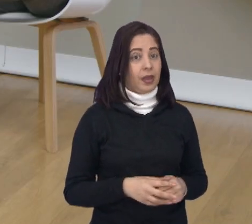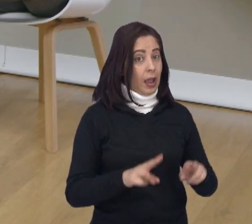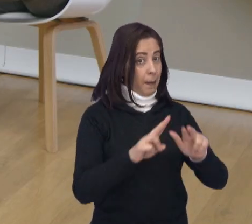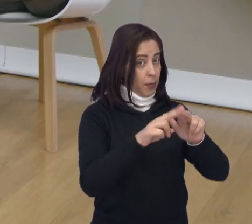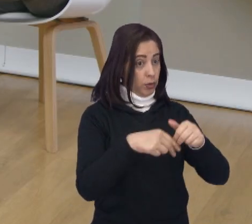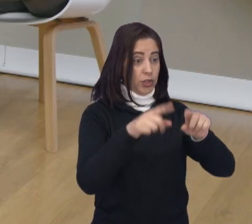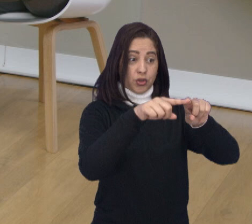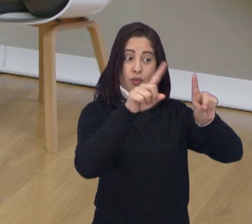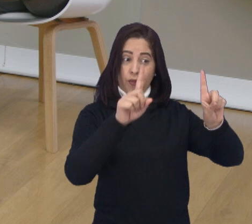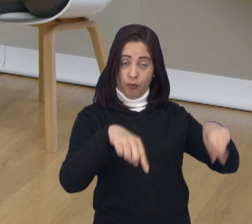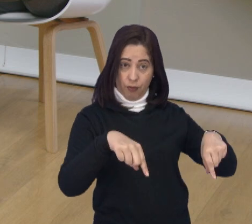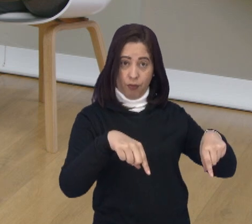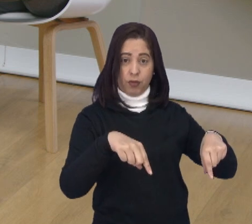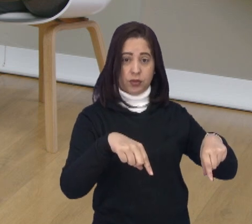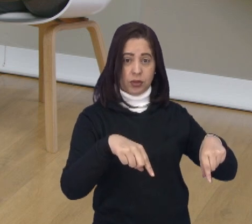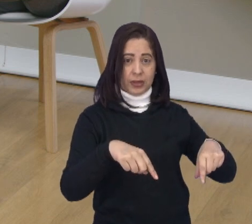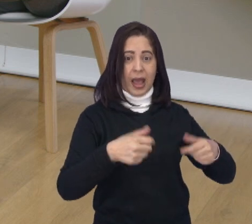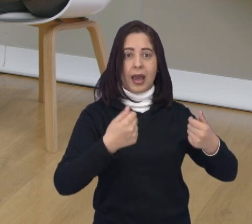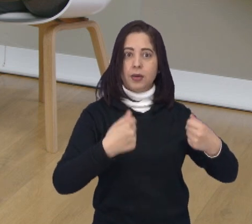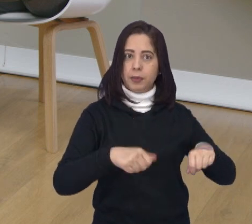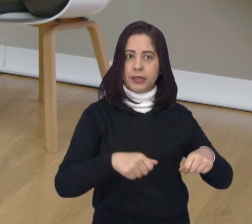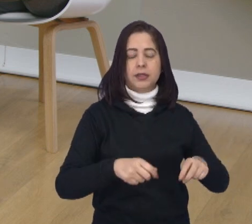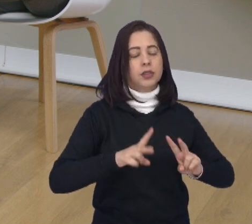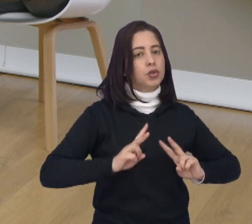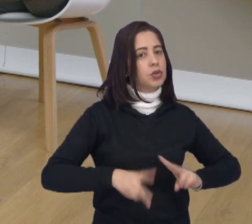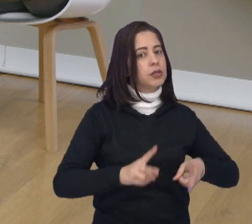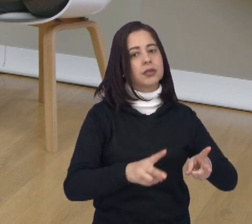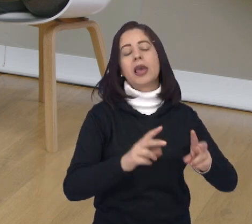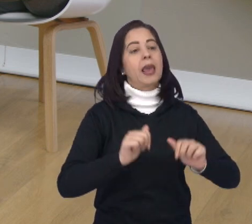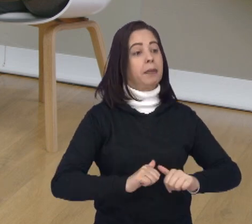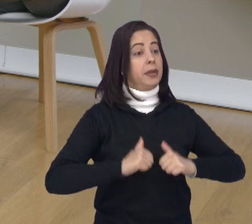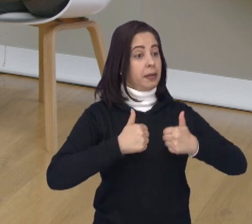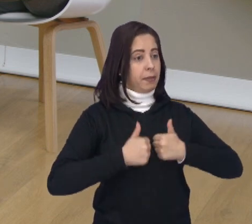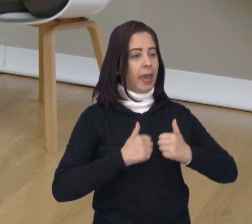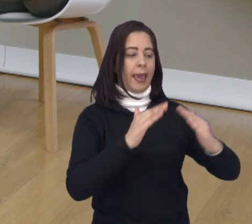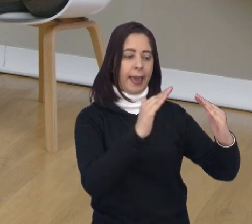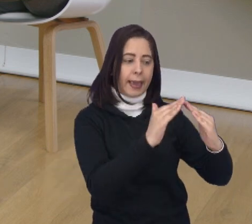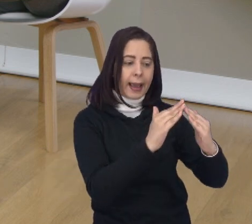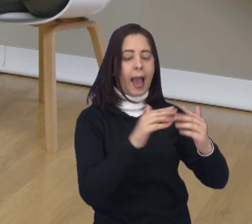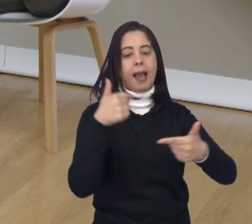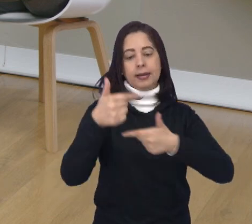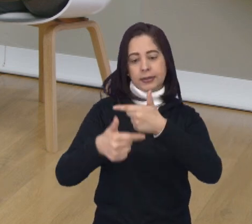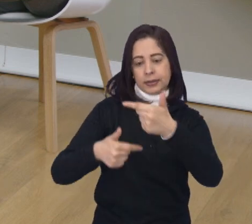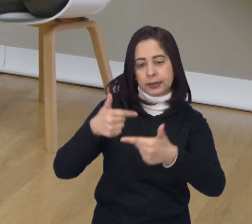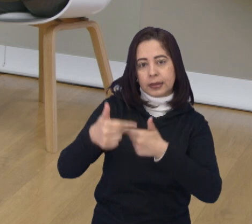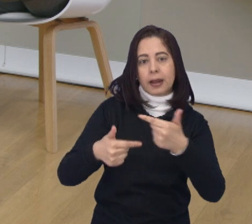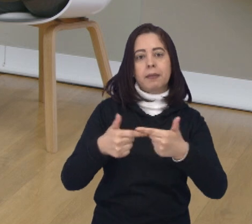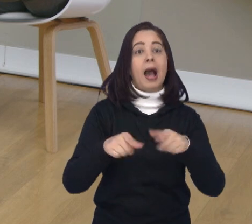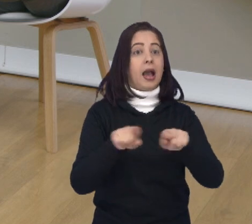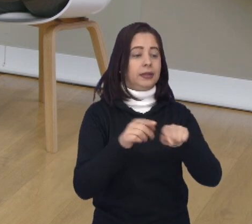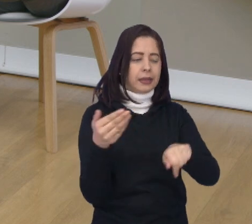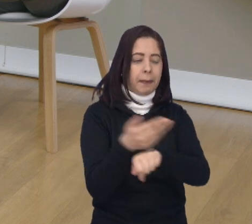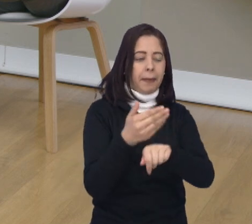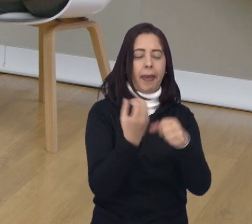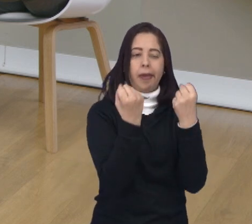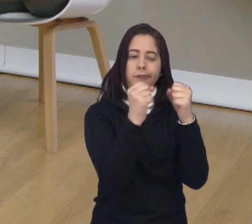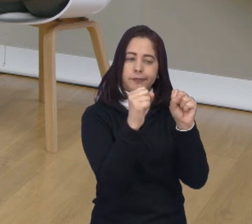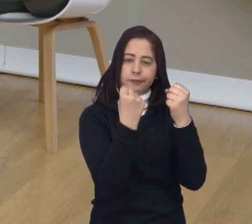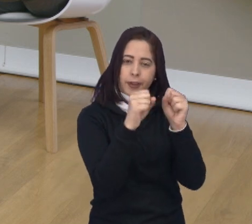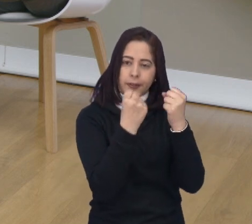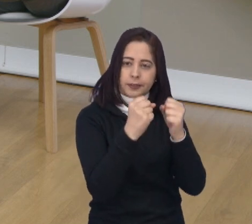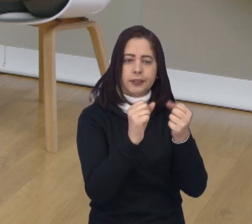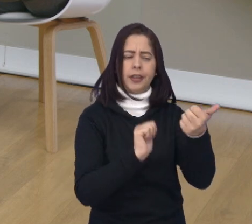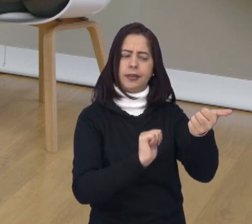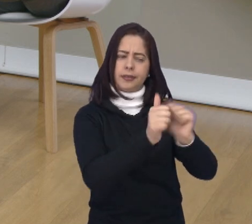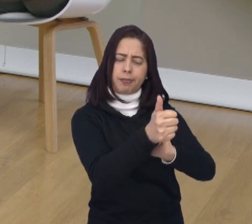trabalhador, o colaborador, ele tem que estar bem em todas as áreas, né? Sim. Em casa, no trabalho, praticar também atividades físicas, eu imagino,